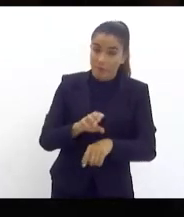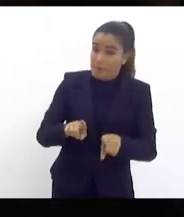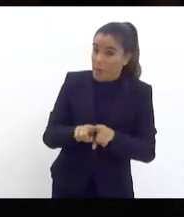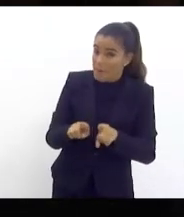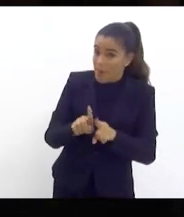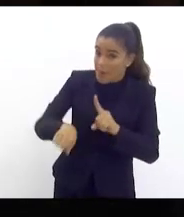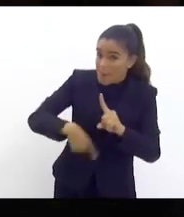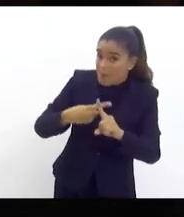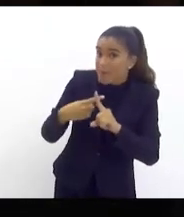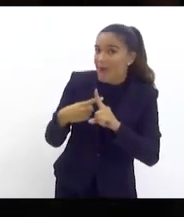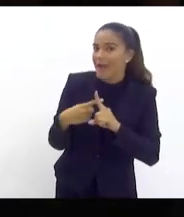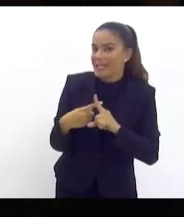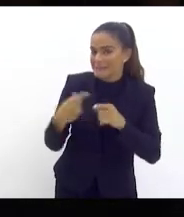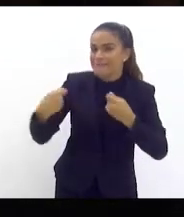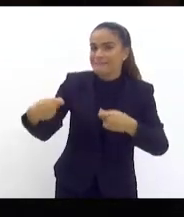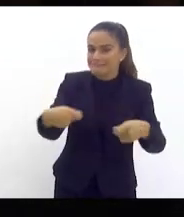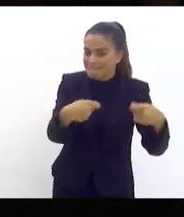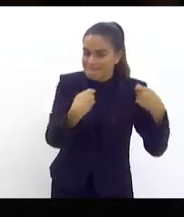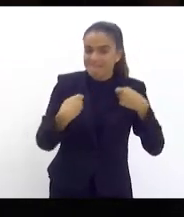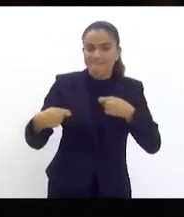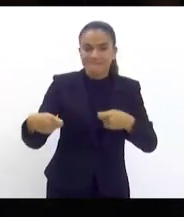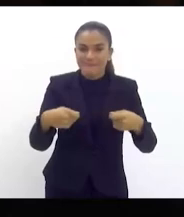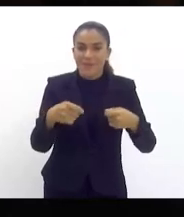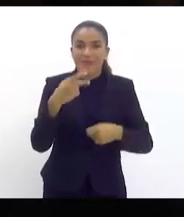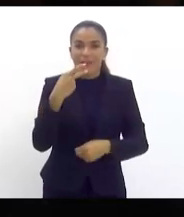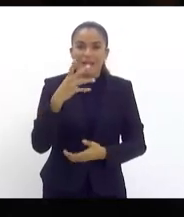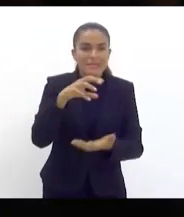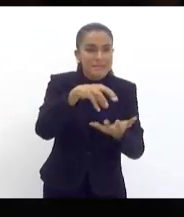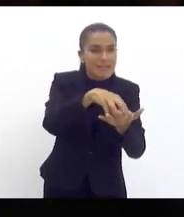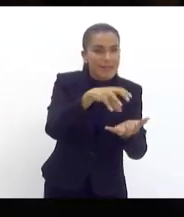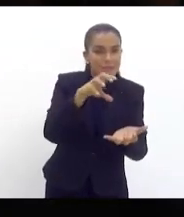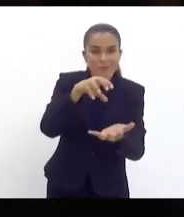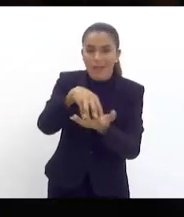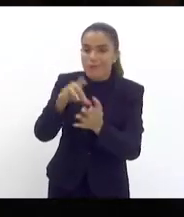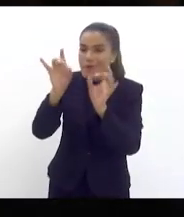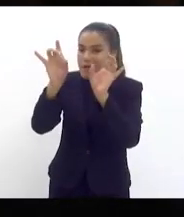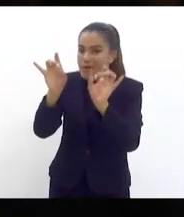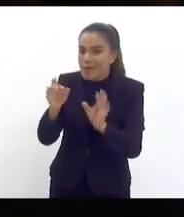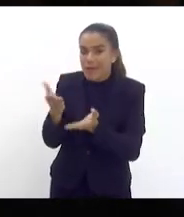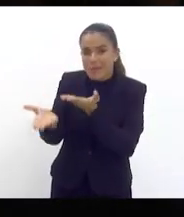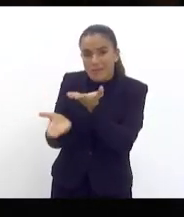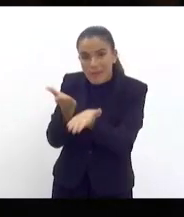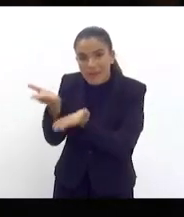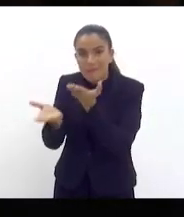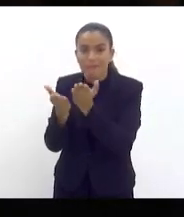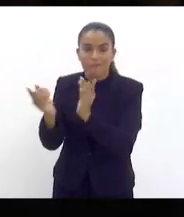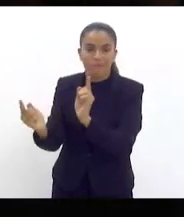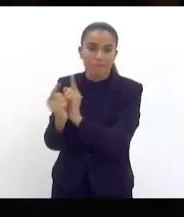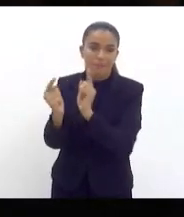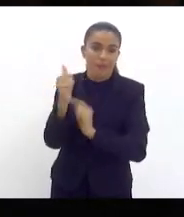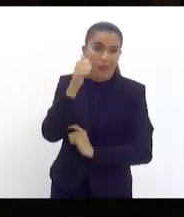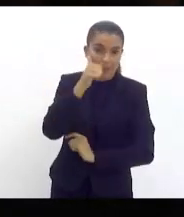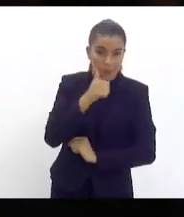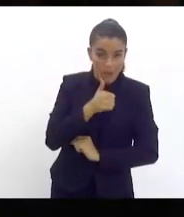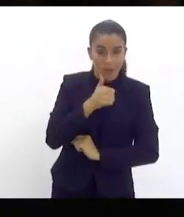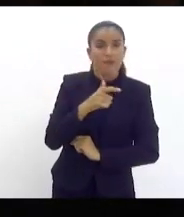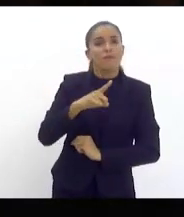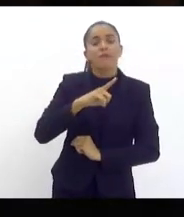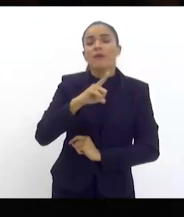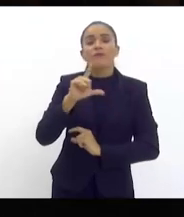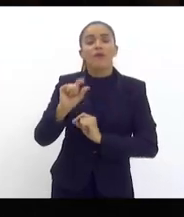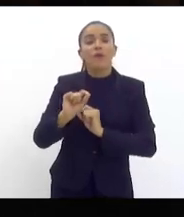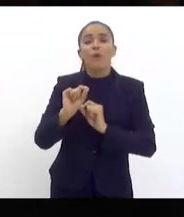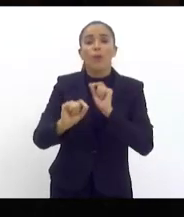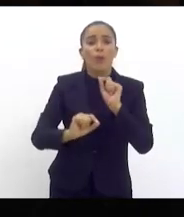obstante, ainda é preciso mencionar que alguns centros especializados de atendimento a mulheres tiveram as